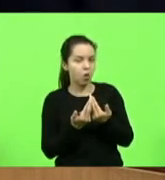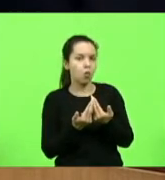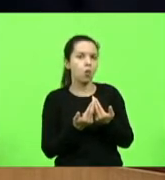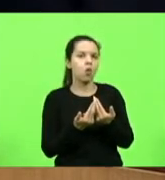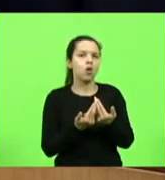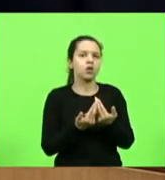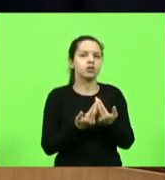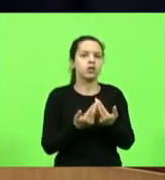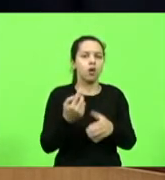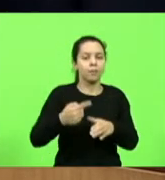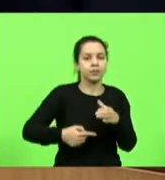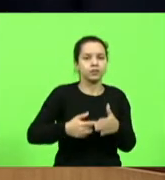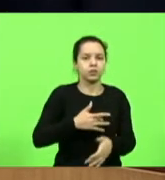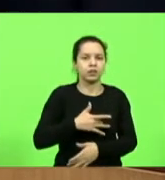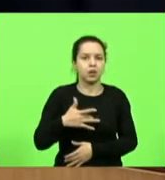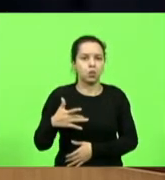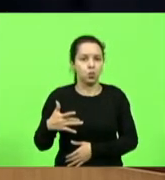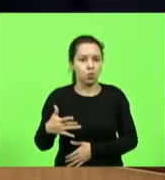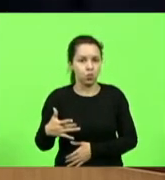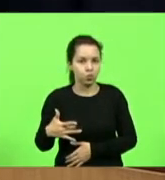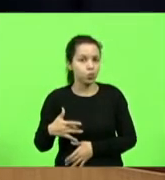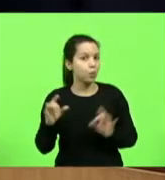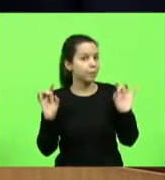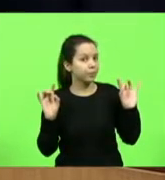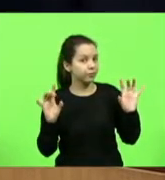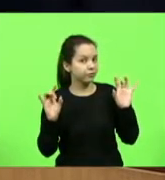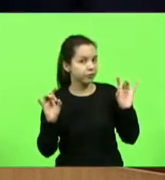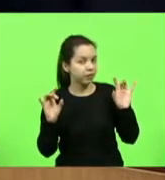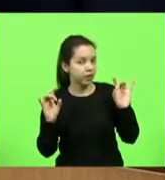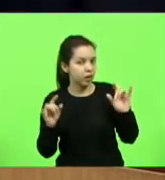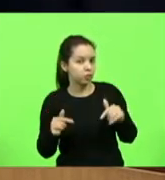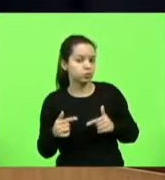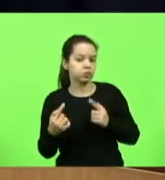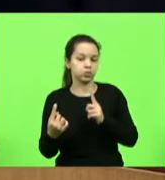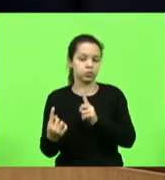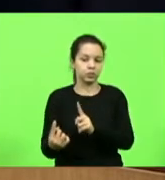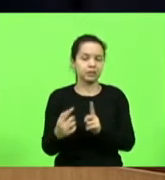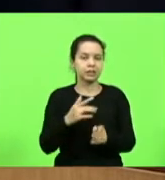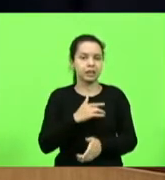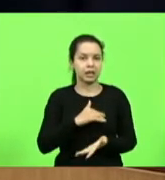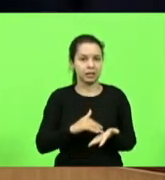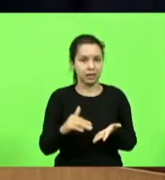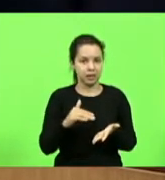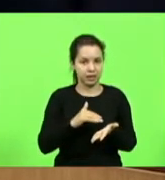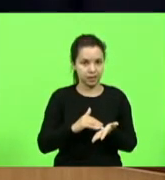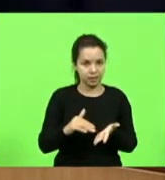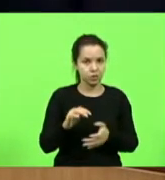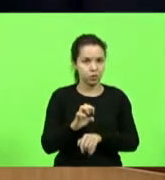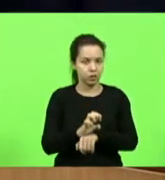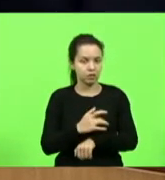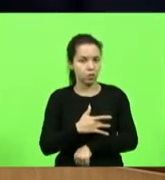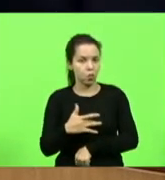oportunidade de colocar frente a frente Secretaria de Estado da Saúde, Procuradoria-Geral do